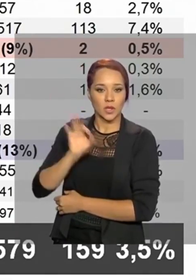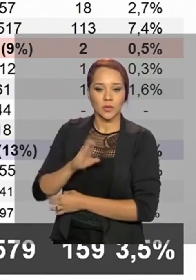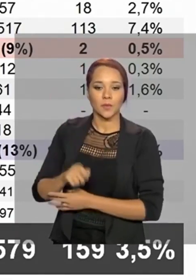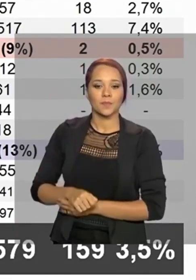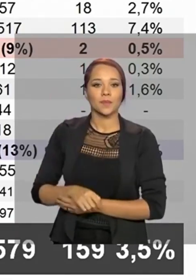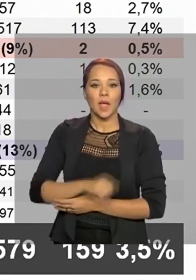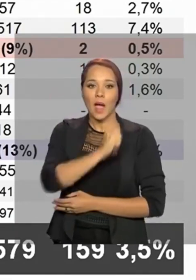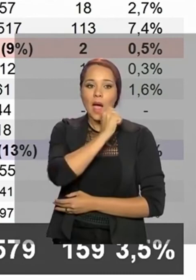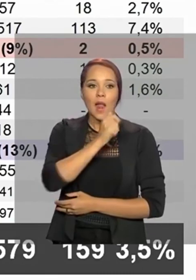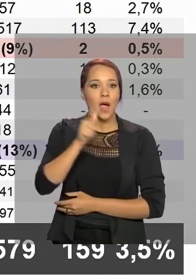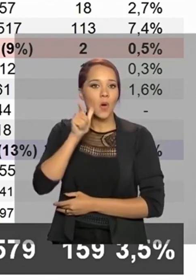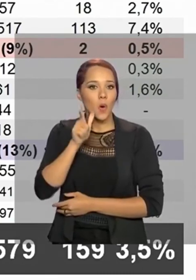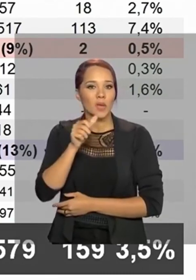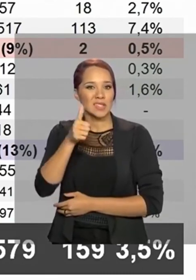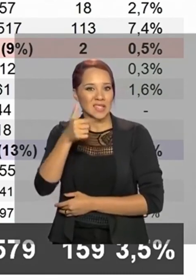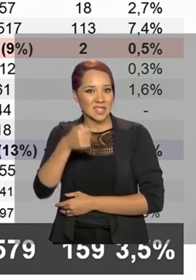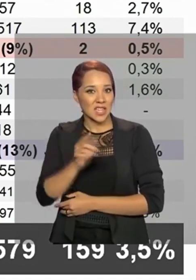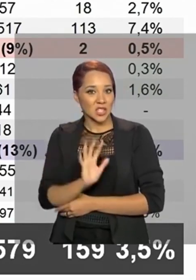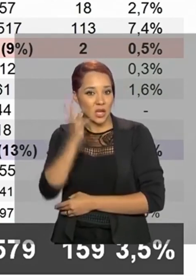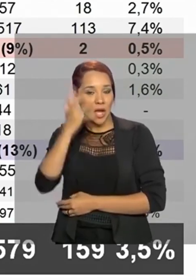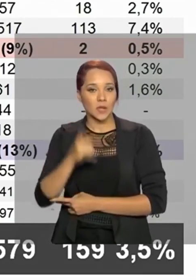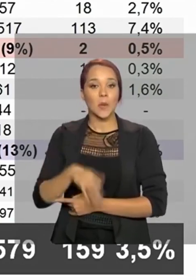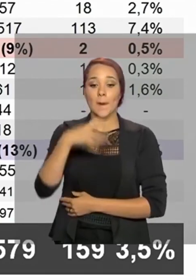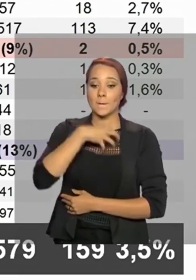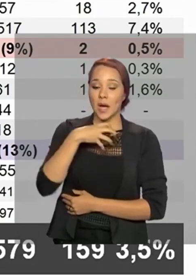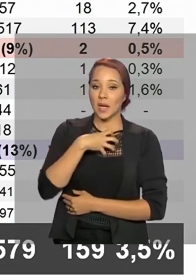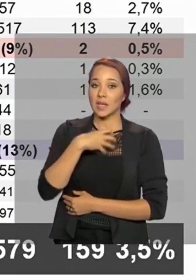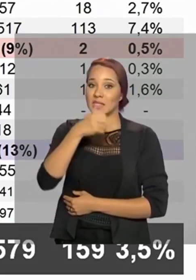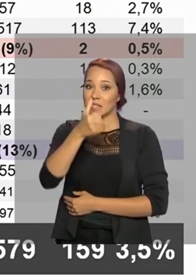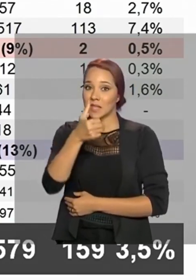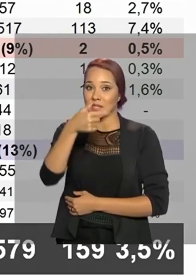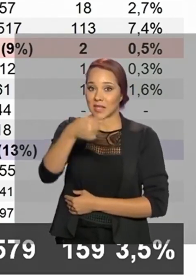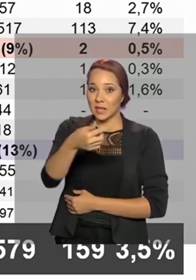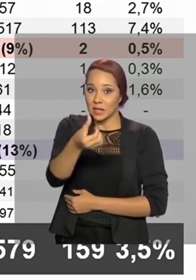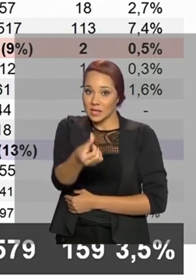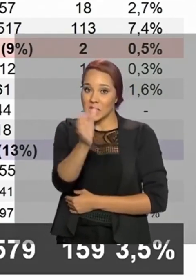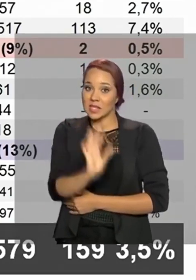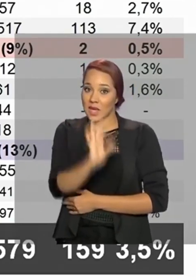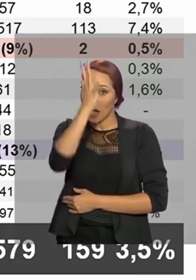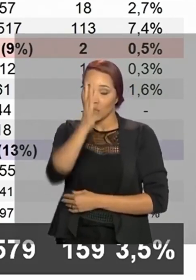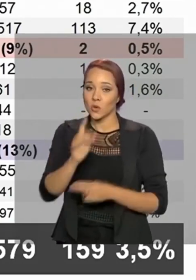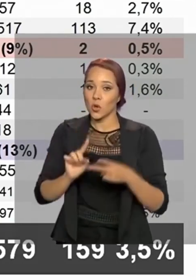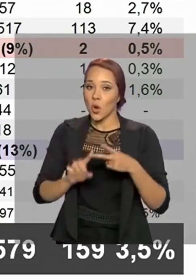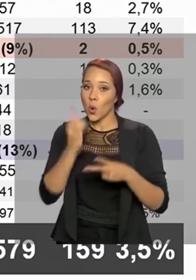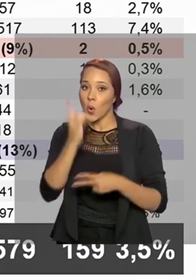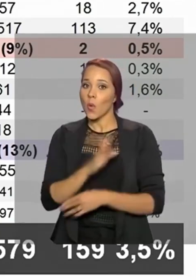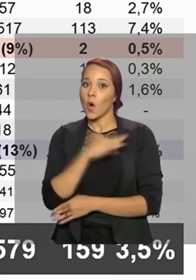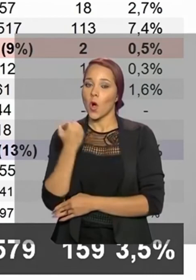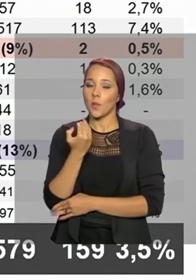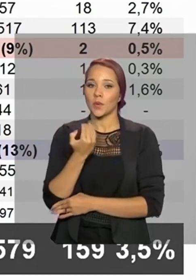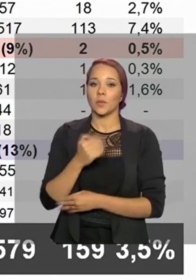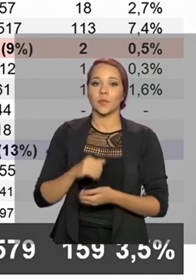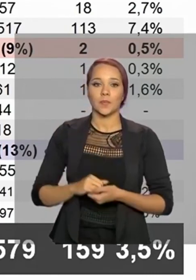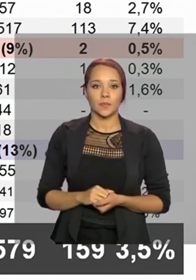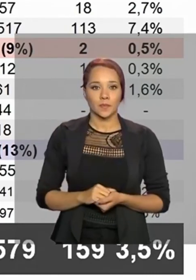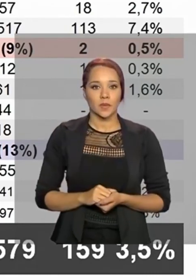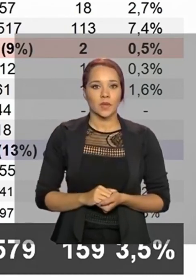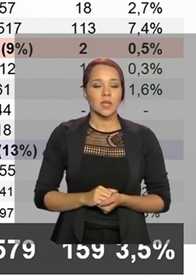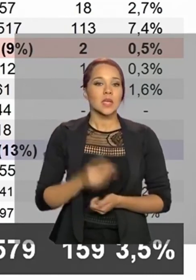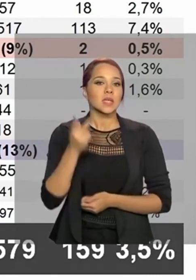Alagoas, 17 casos, nenhum óbito. Bahia, 176 casos, um óbito, 0,6% de letalidade.